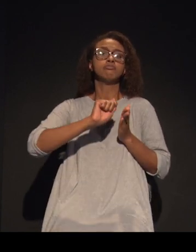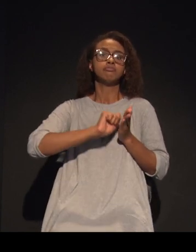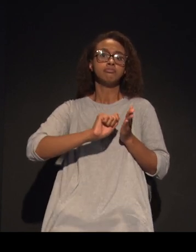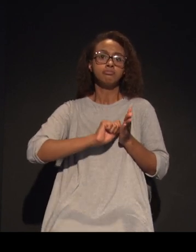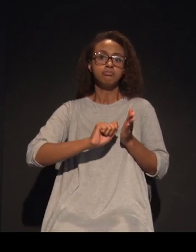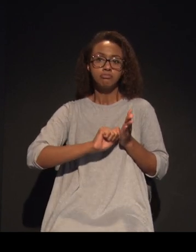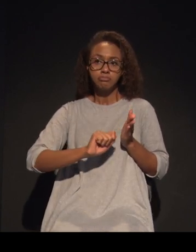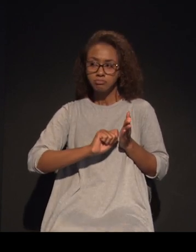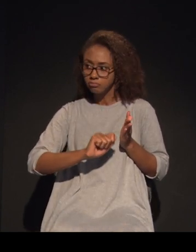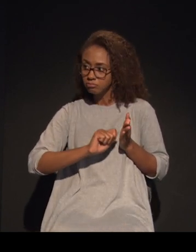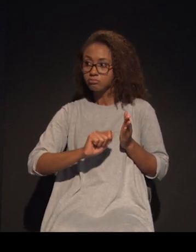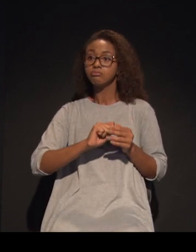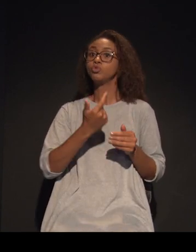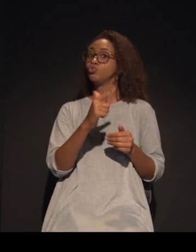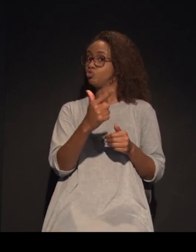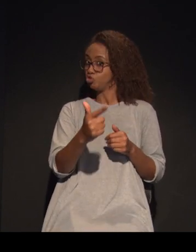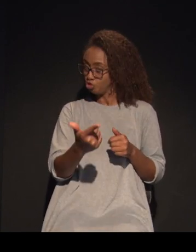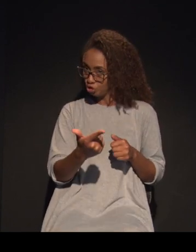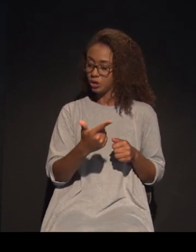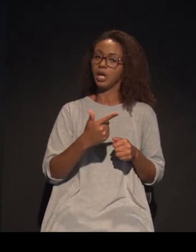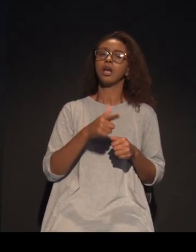era de pai para filho